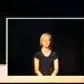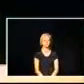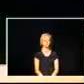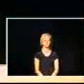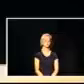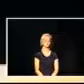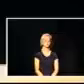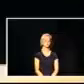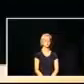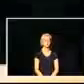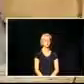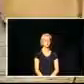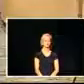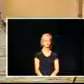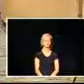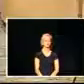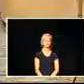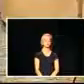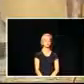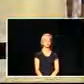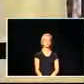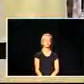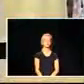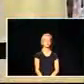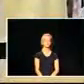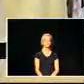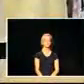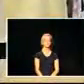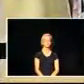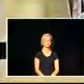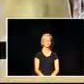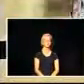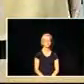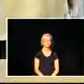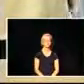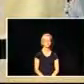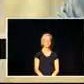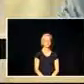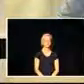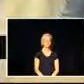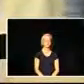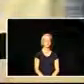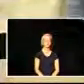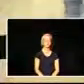Obrigado, doutora Vera. Assume a presidente, o vereador Carlos Peixoto.